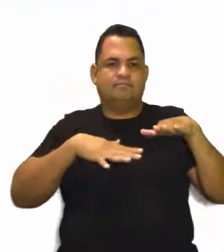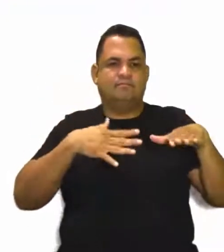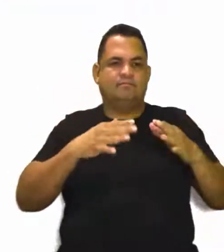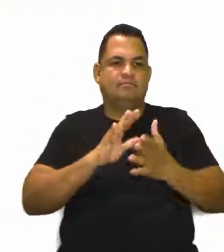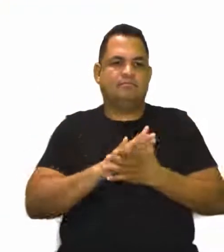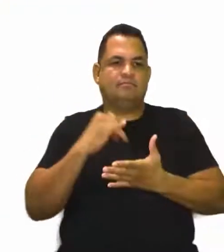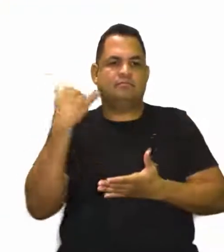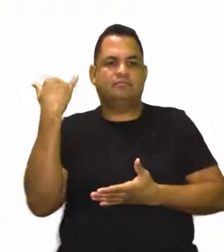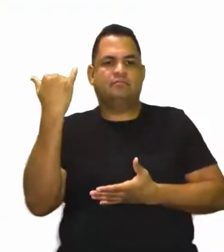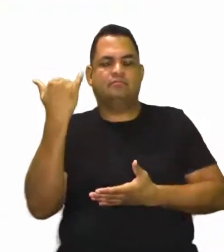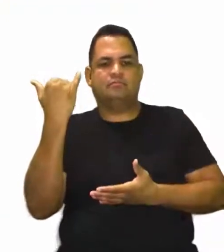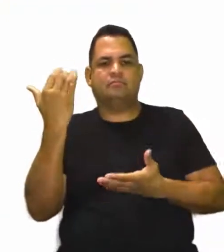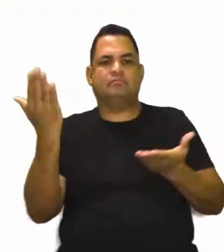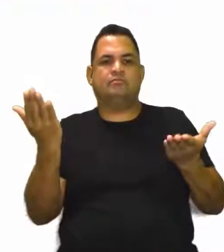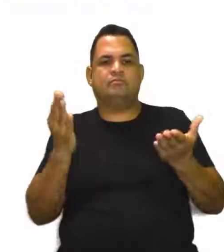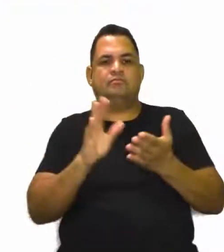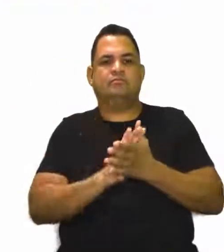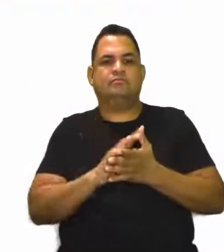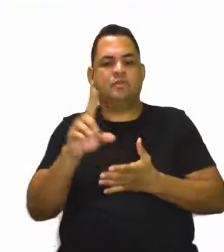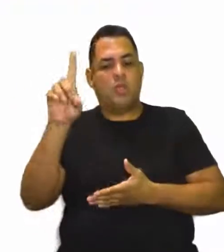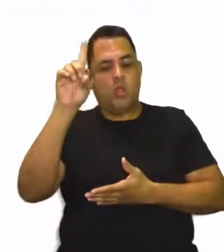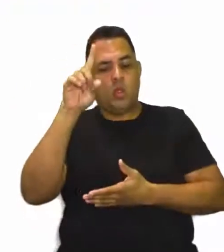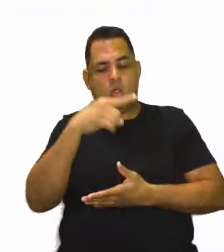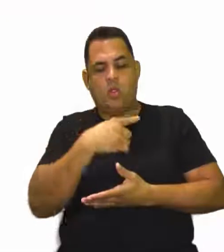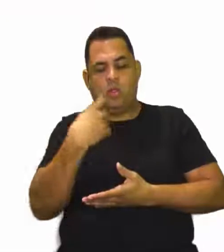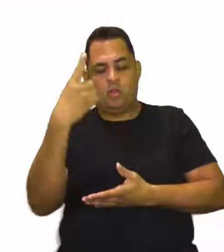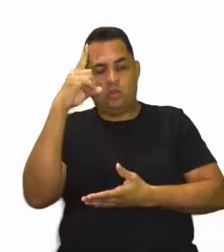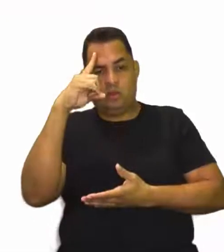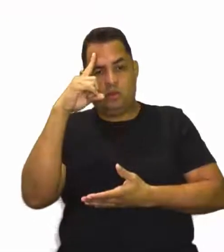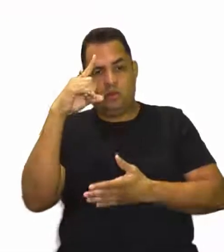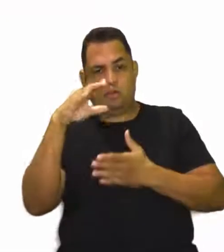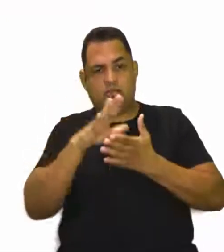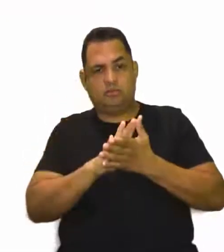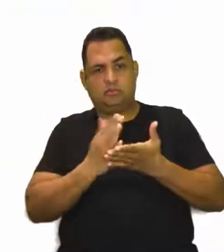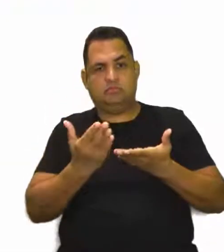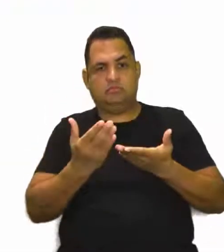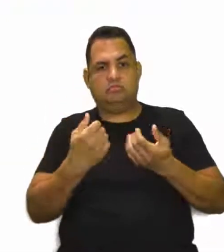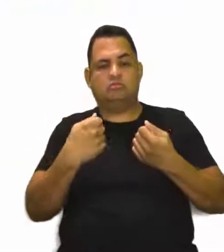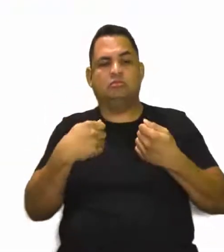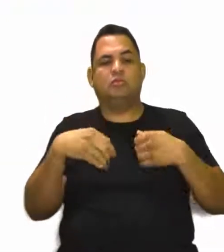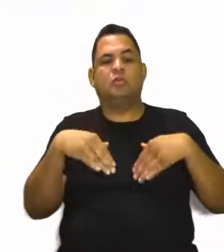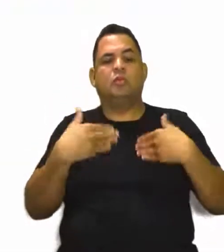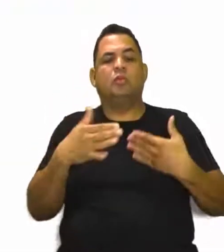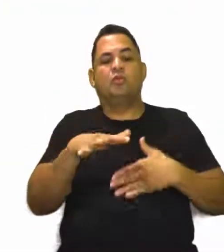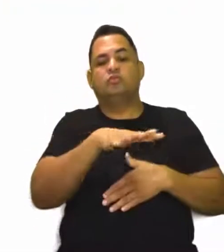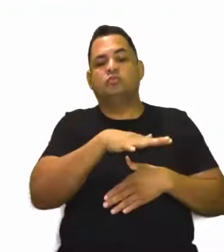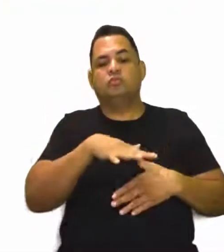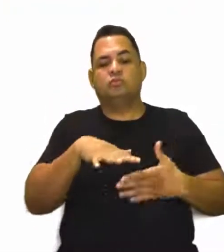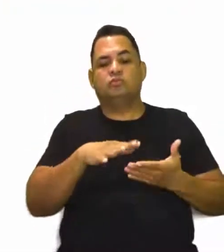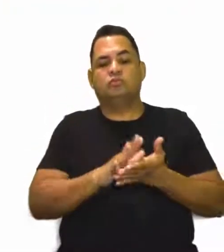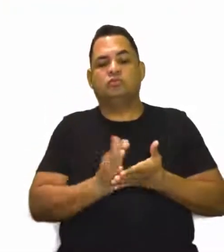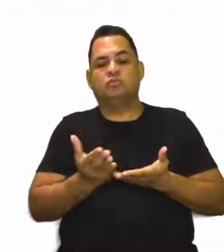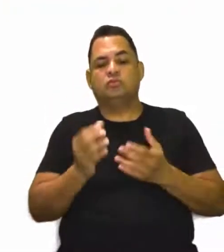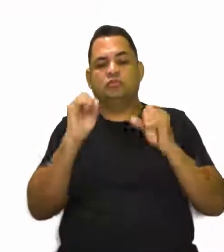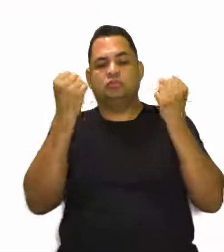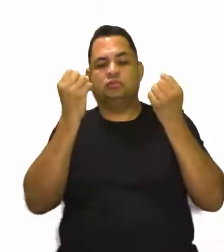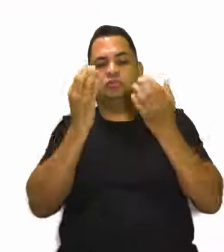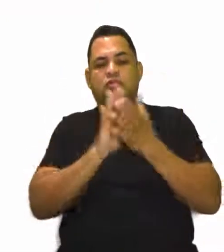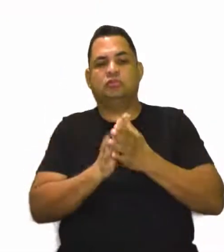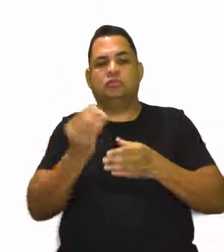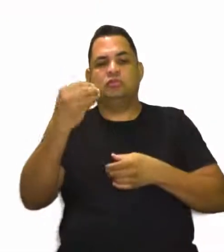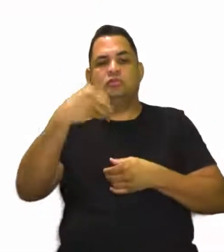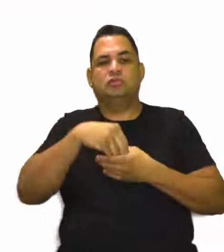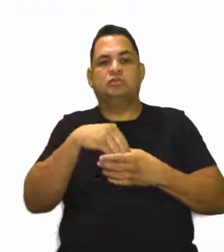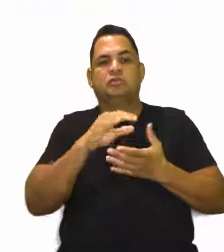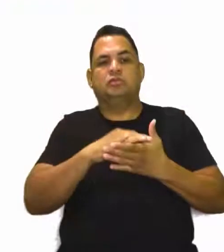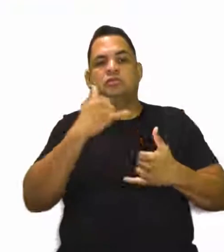a importância do movimento no nosso cotidiano, sobre os domínios onde a atividade física está incluída, no